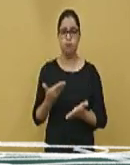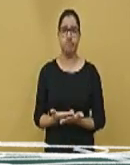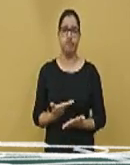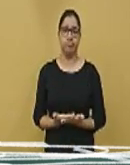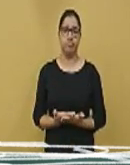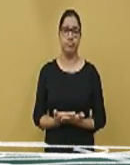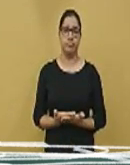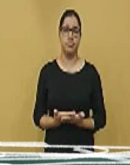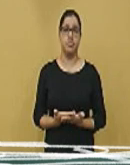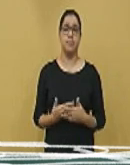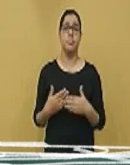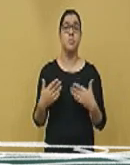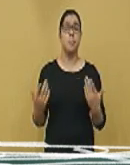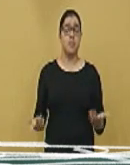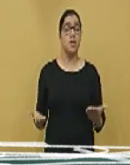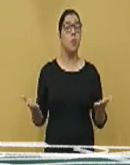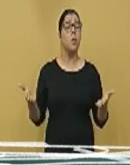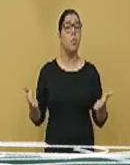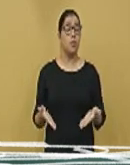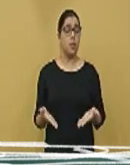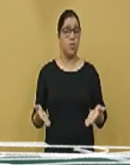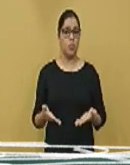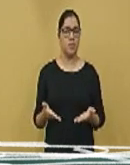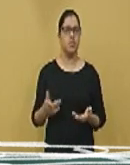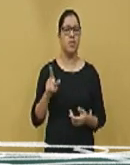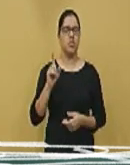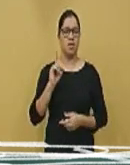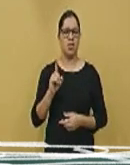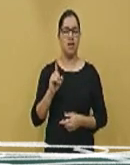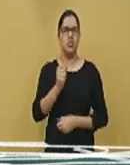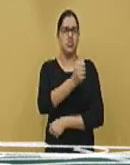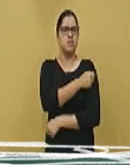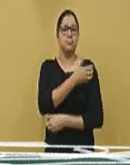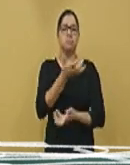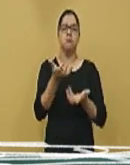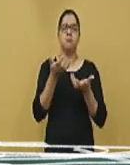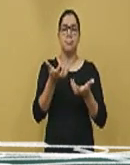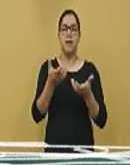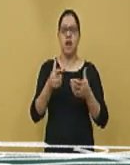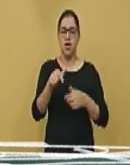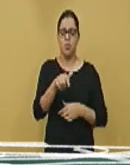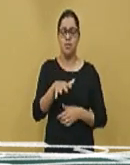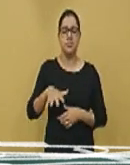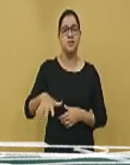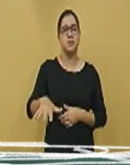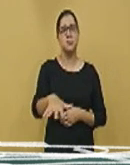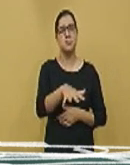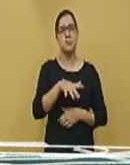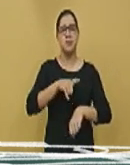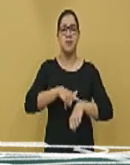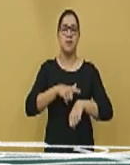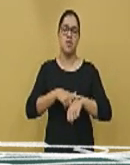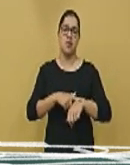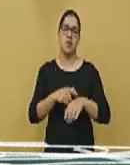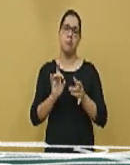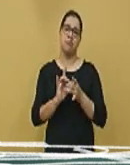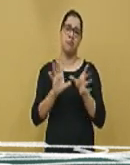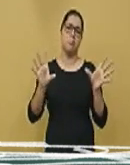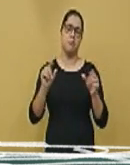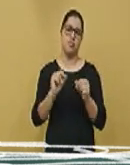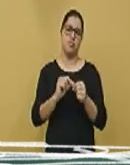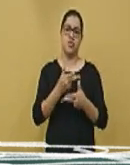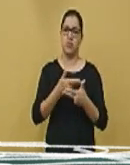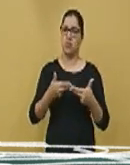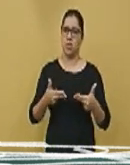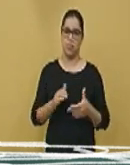universitária na sua plenitude. Por exemplo, a FADIR e a Unidade 1 não dispõem de nenhum ambiente